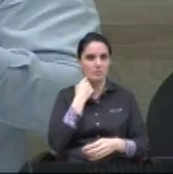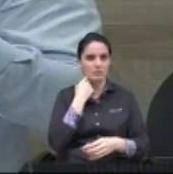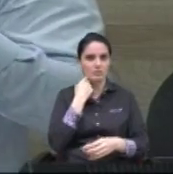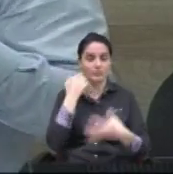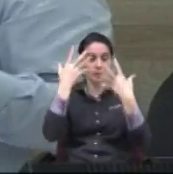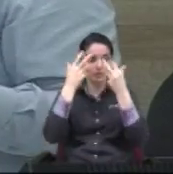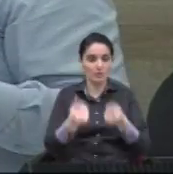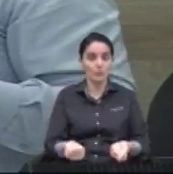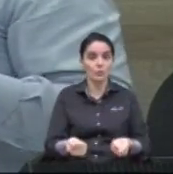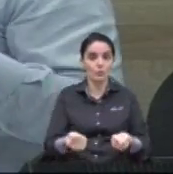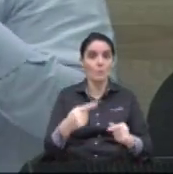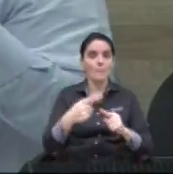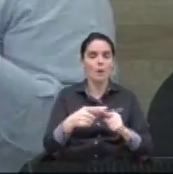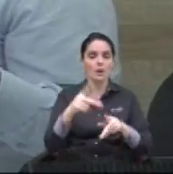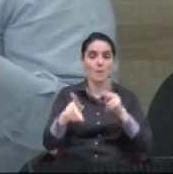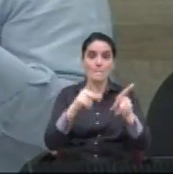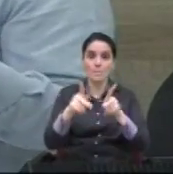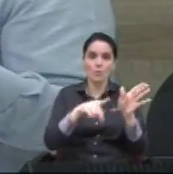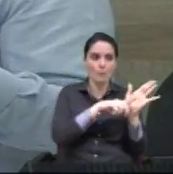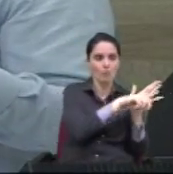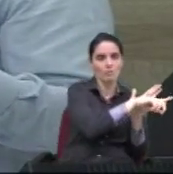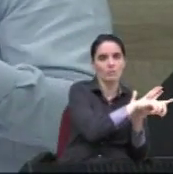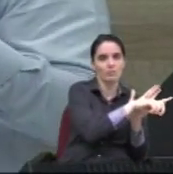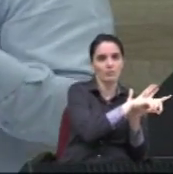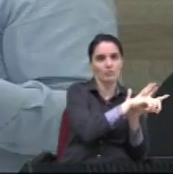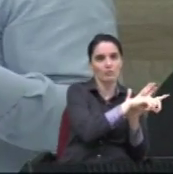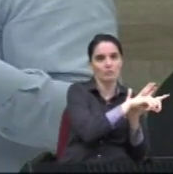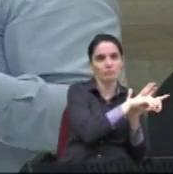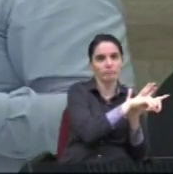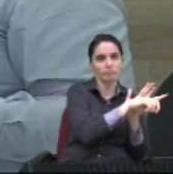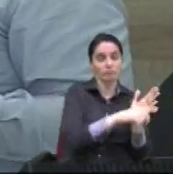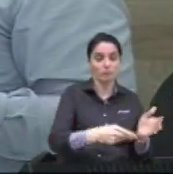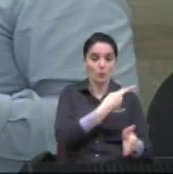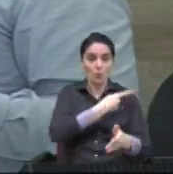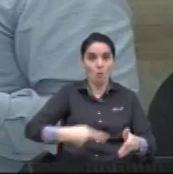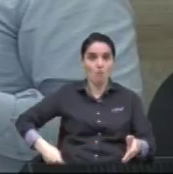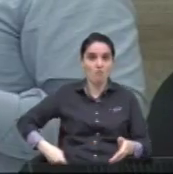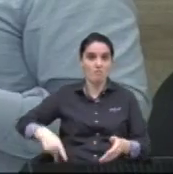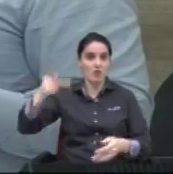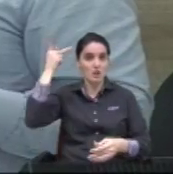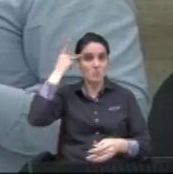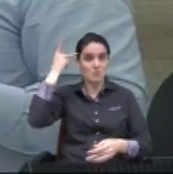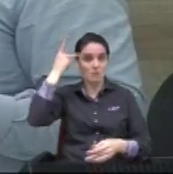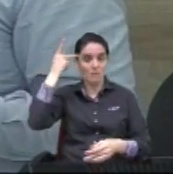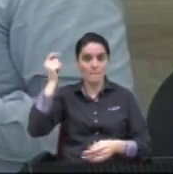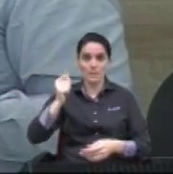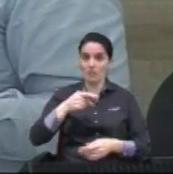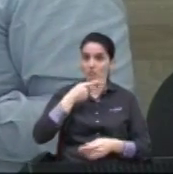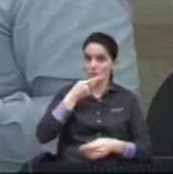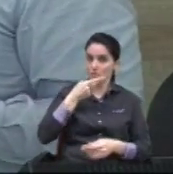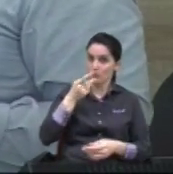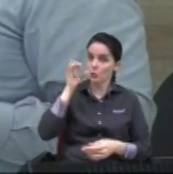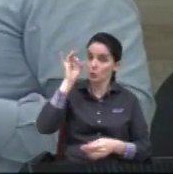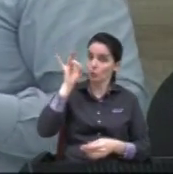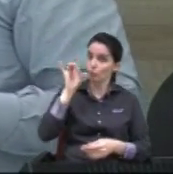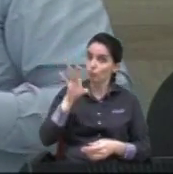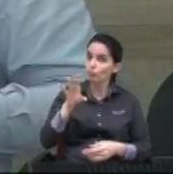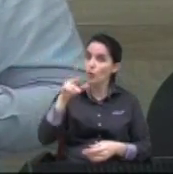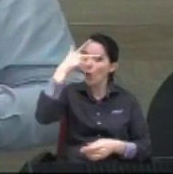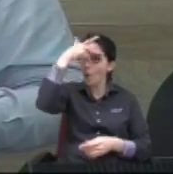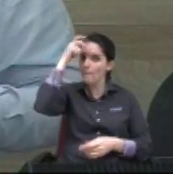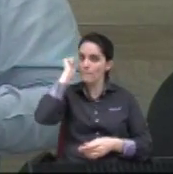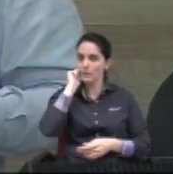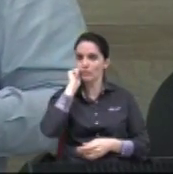e o Estado respondeu que só depende da Prefeitura mandar esta lei para cá. Eu gostaria de pedir a Vossa Excelência